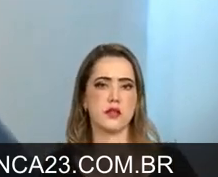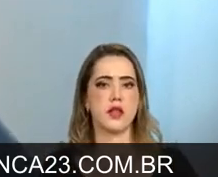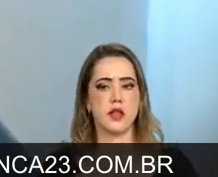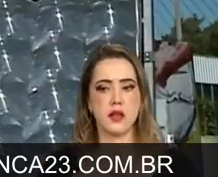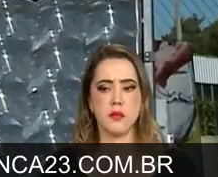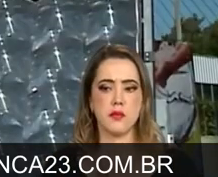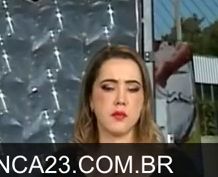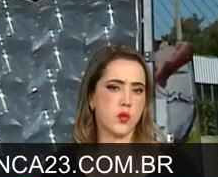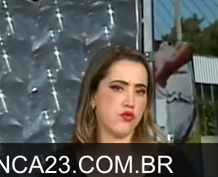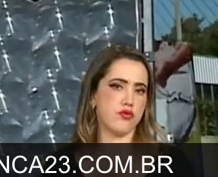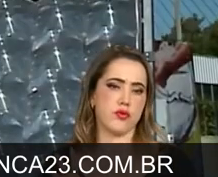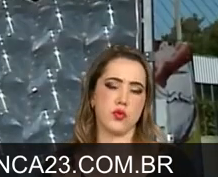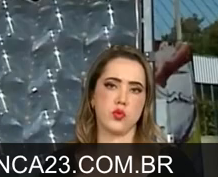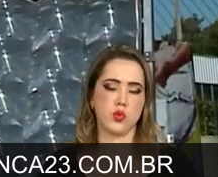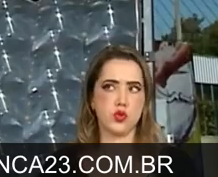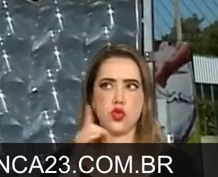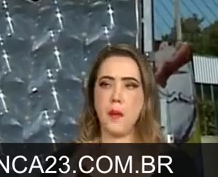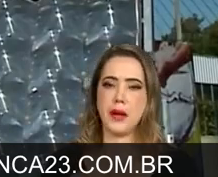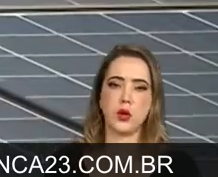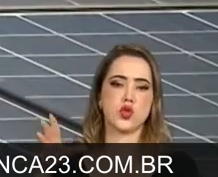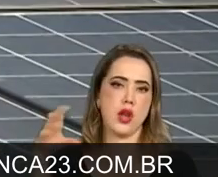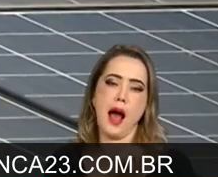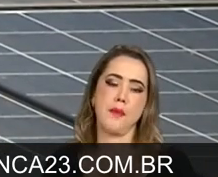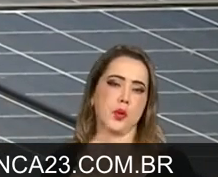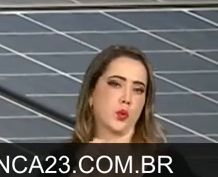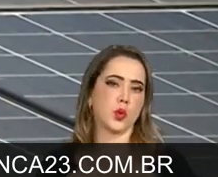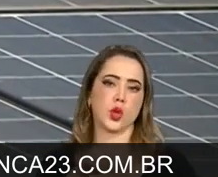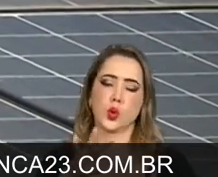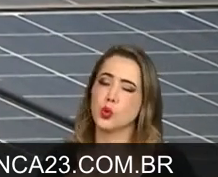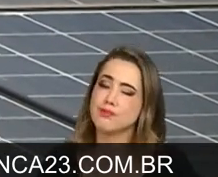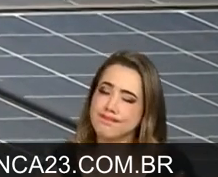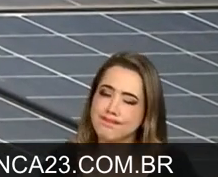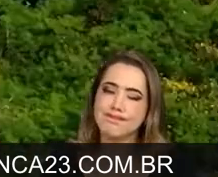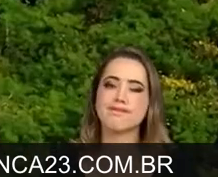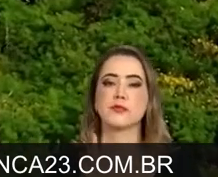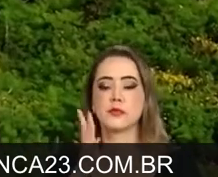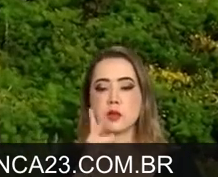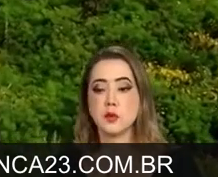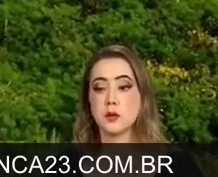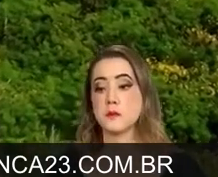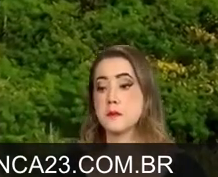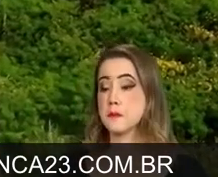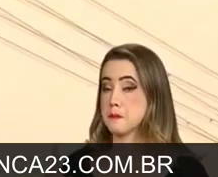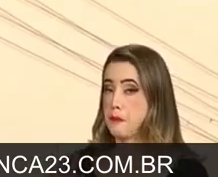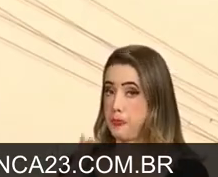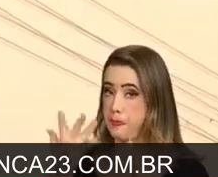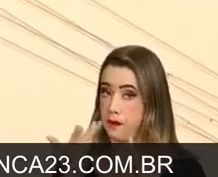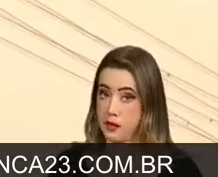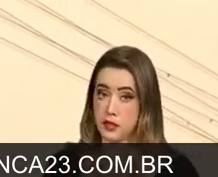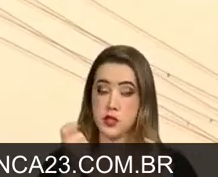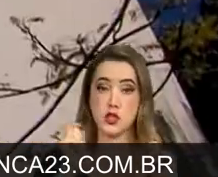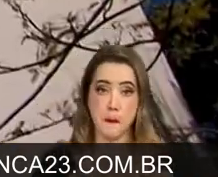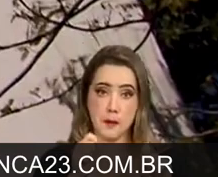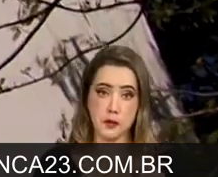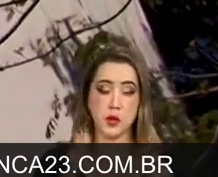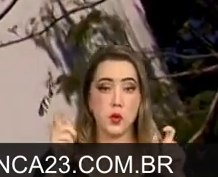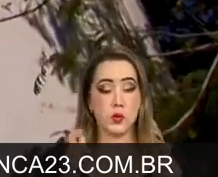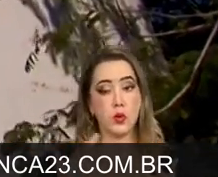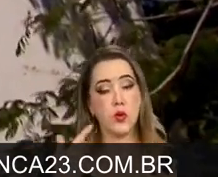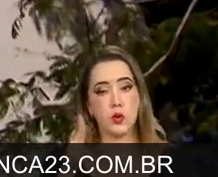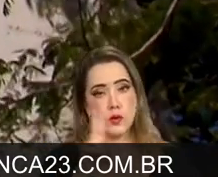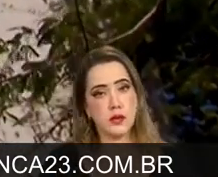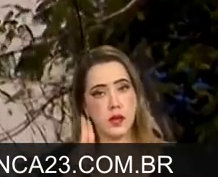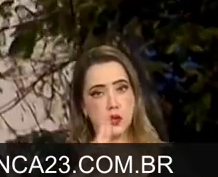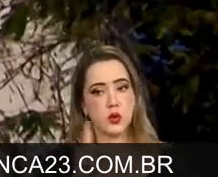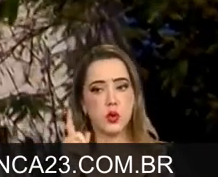dia para a noite. A fonte solar é uma alternativa para fazer a energia chegar onde as redes de transmissão não estão. O